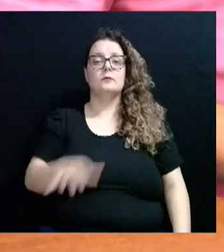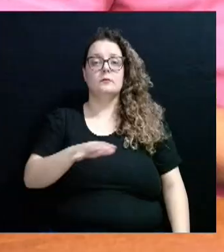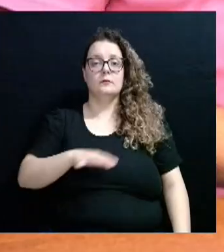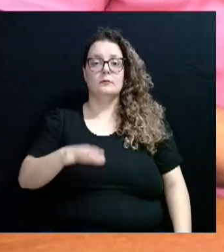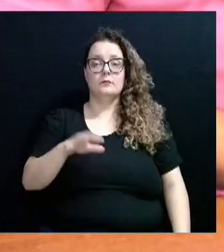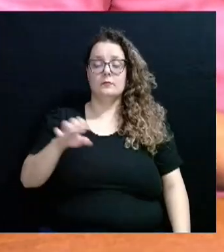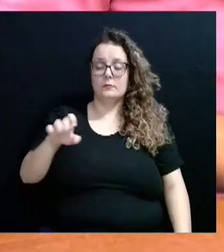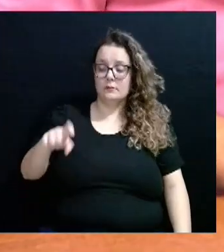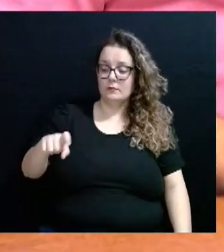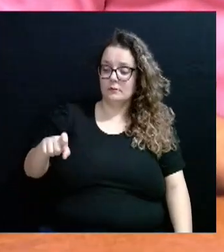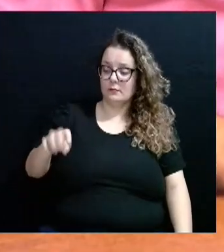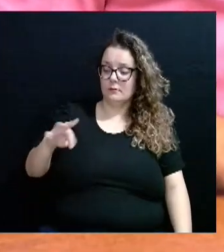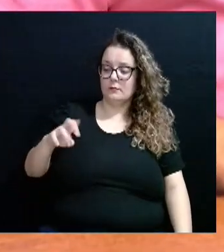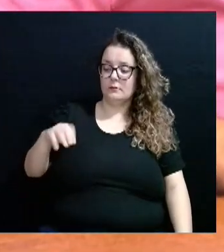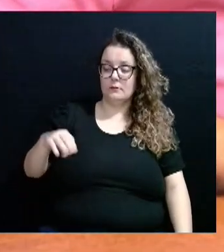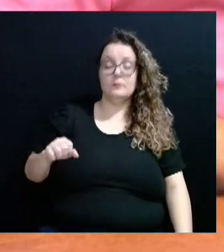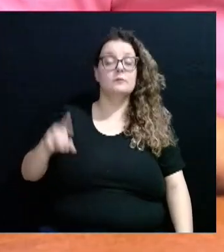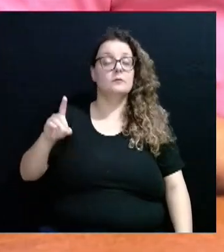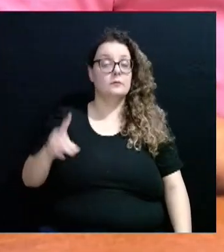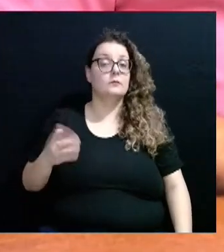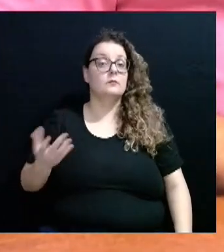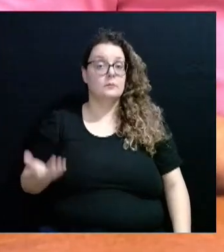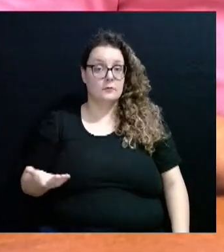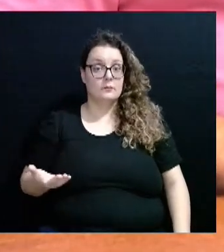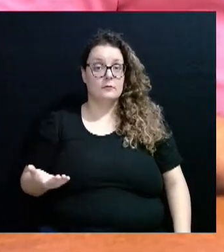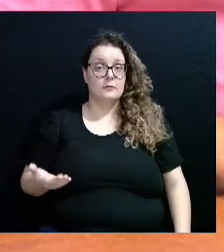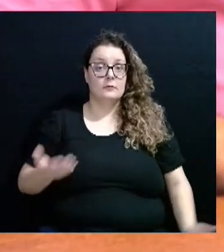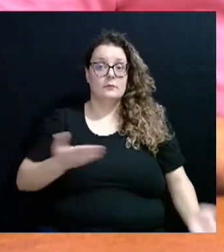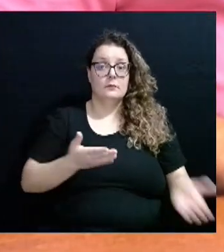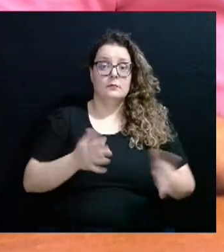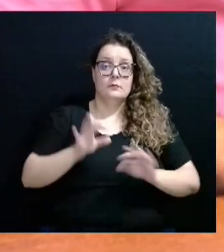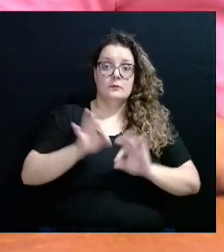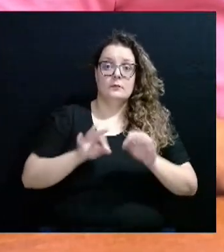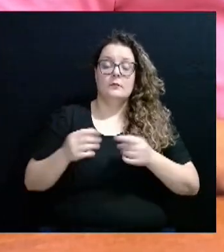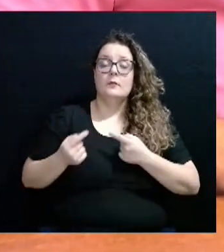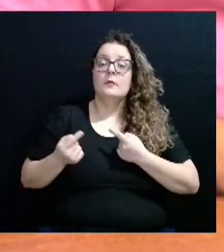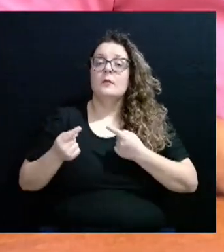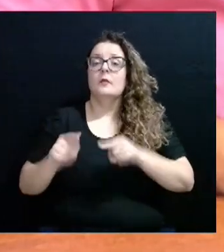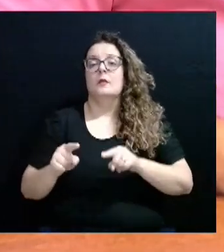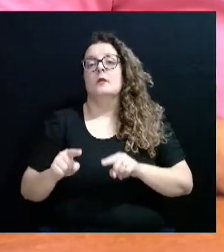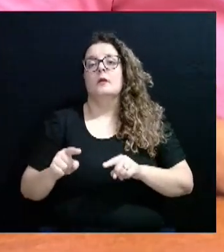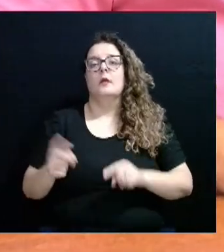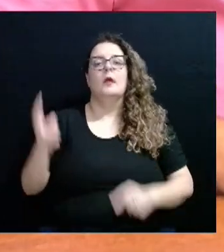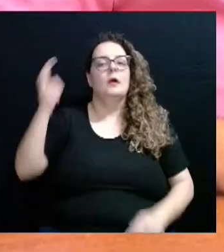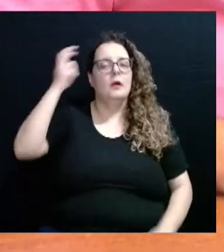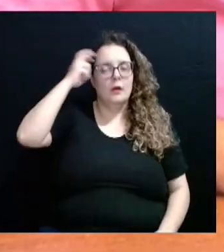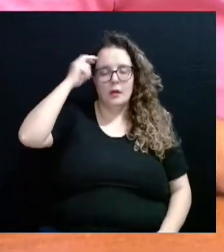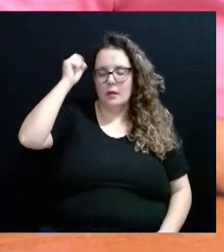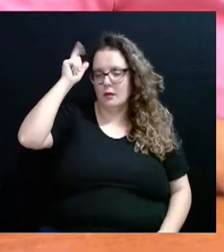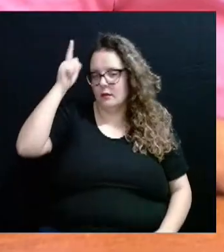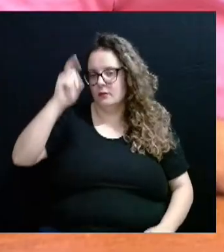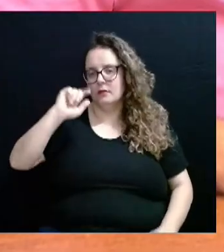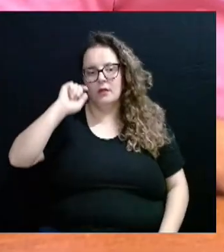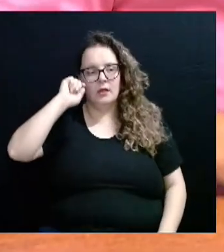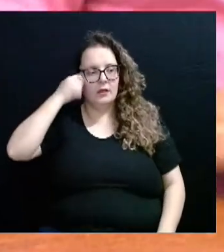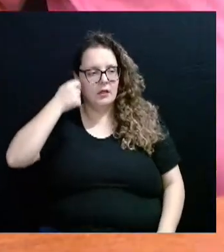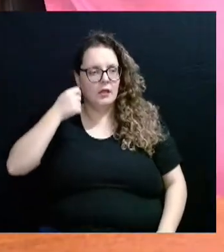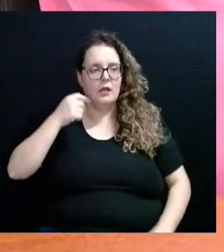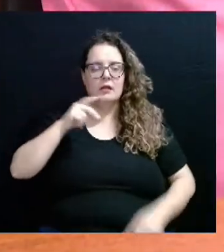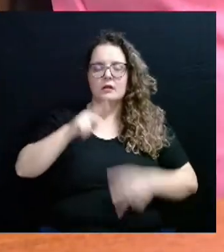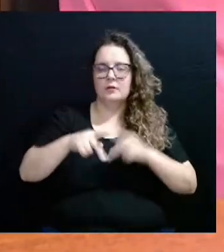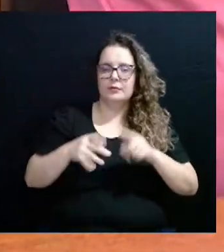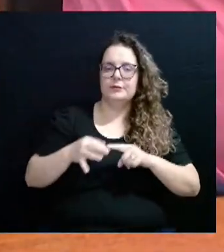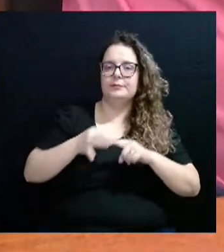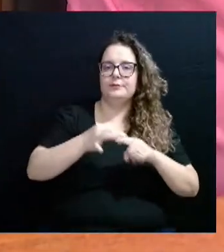extrema-direita, que apresentam projetos de ataque à cultura negra, à cultura popular, à cultura periférica e,